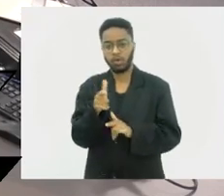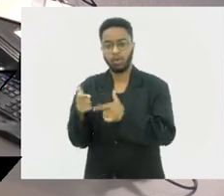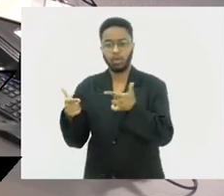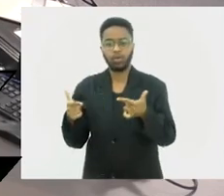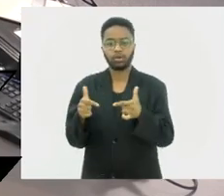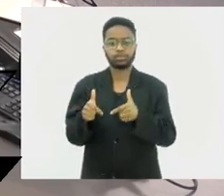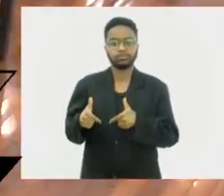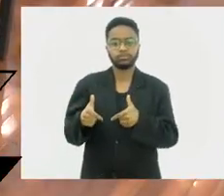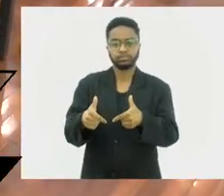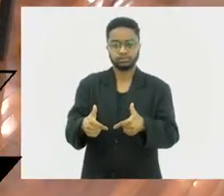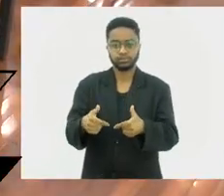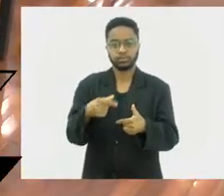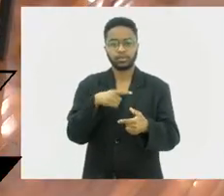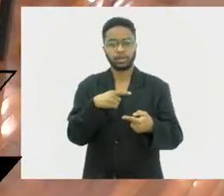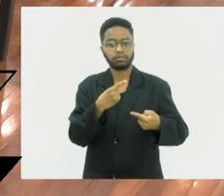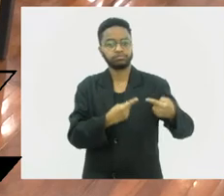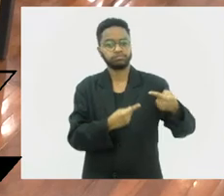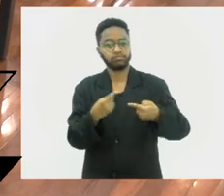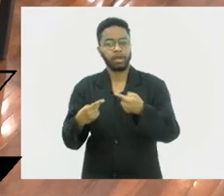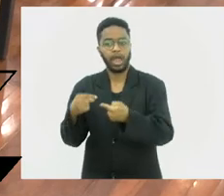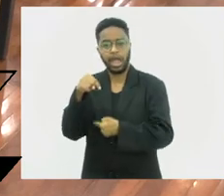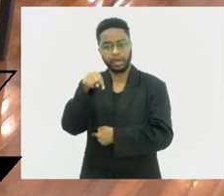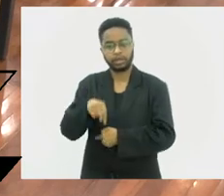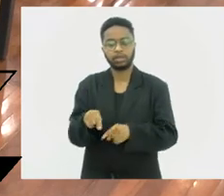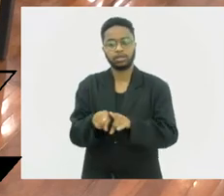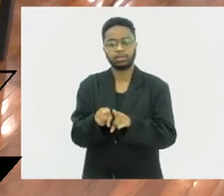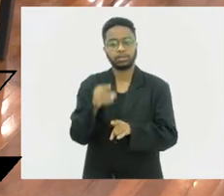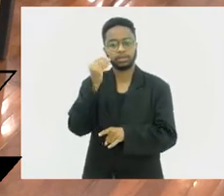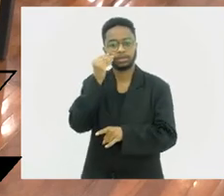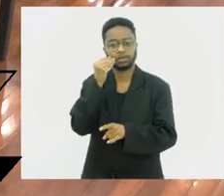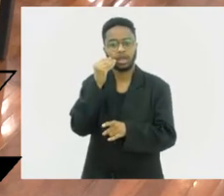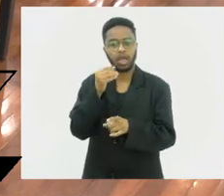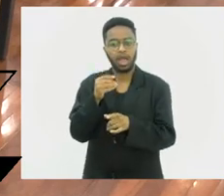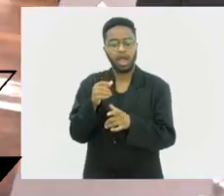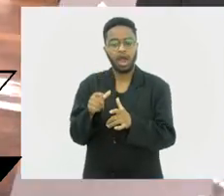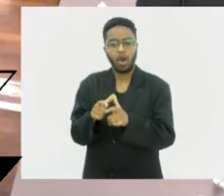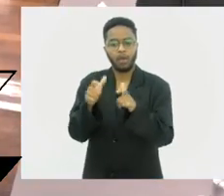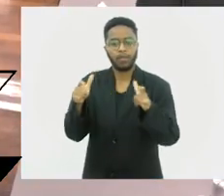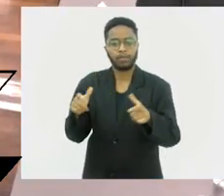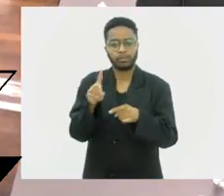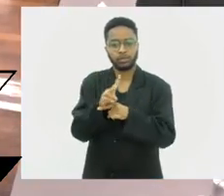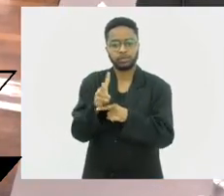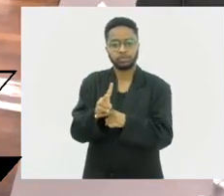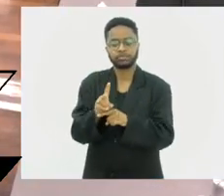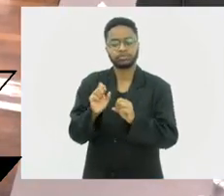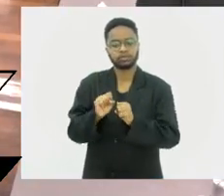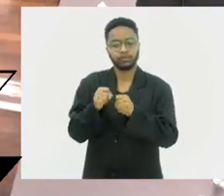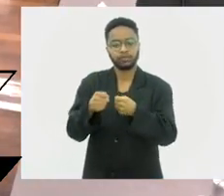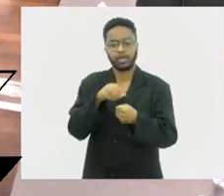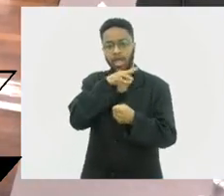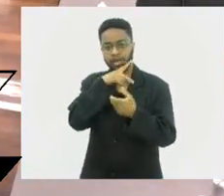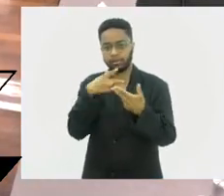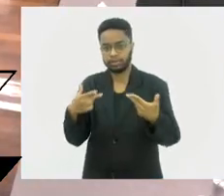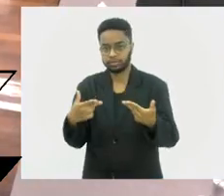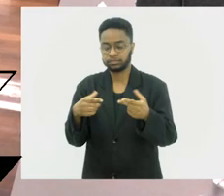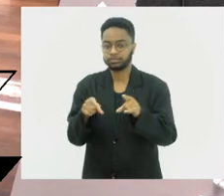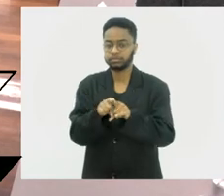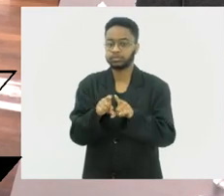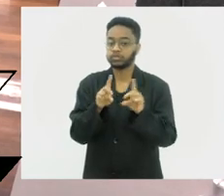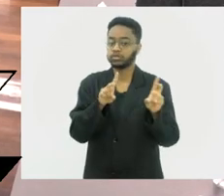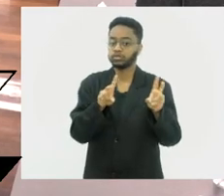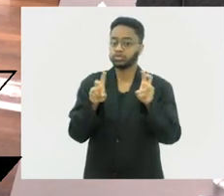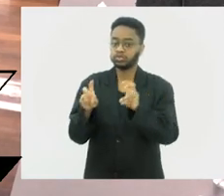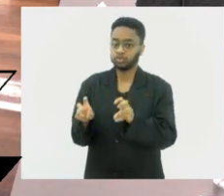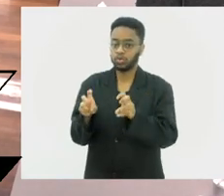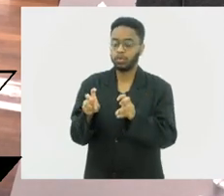aqui, também nessa linha de ampliar a proteção e a defesa animal. Em relação especificamente à